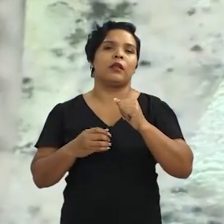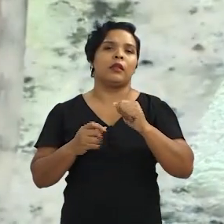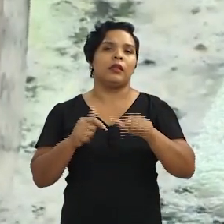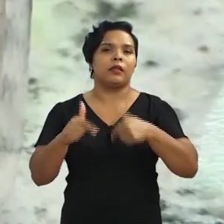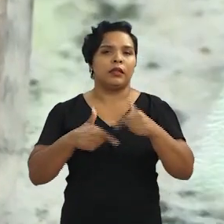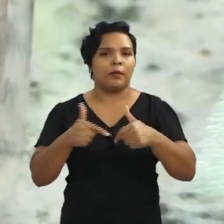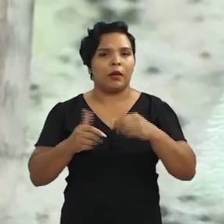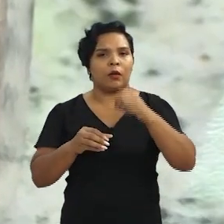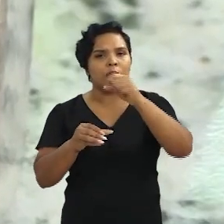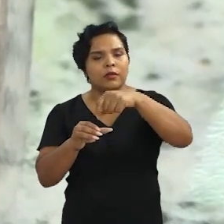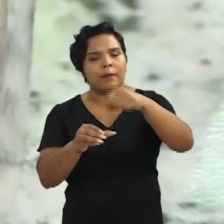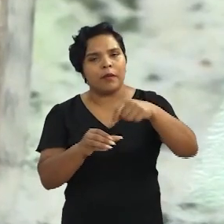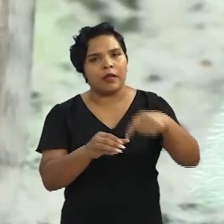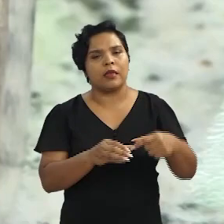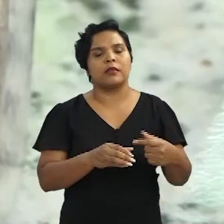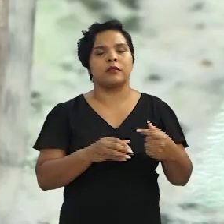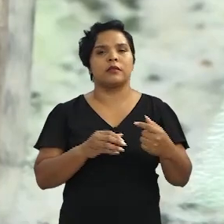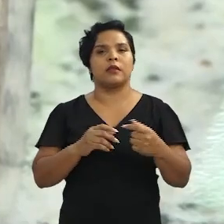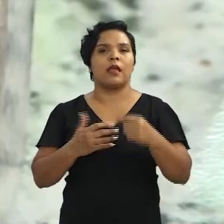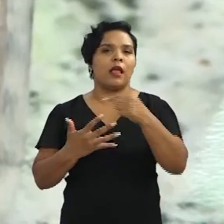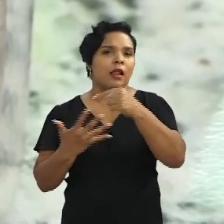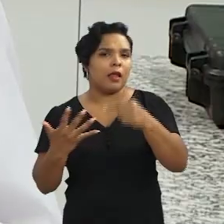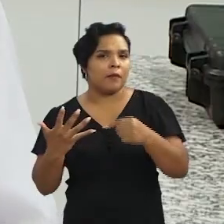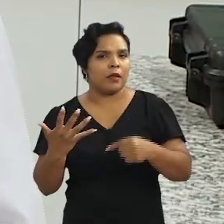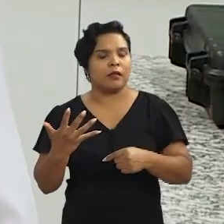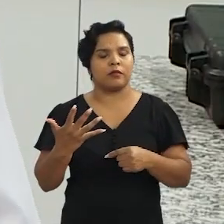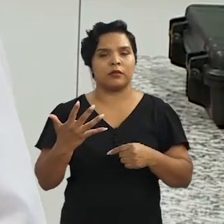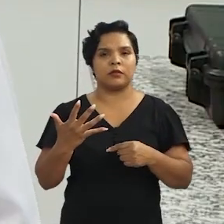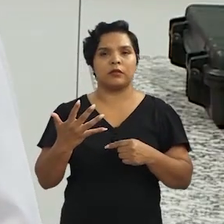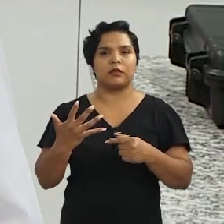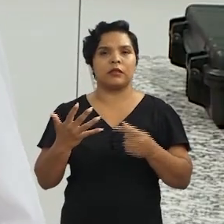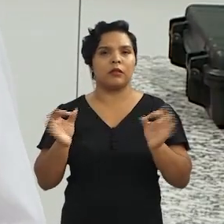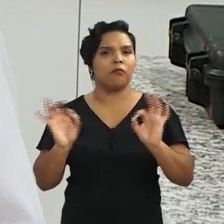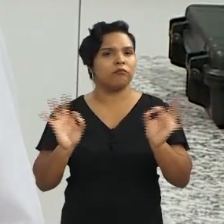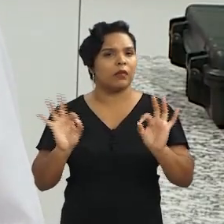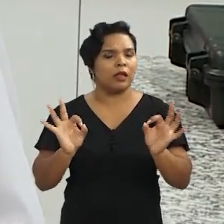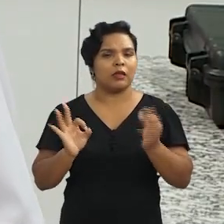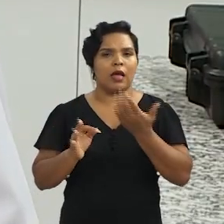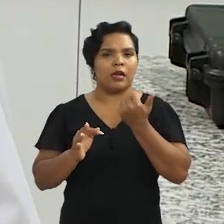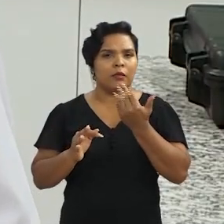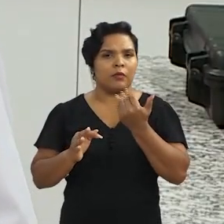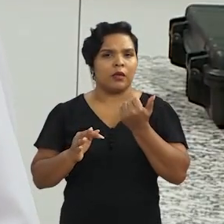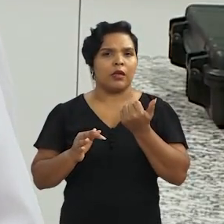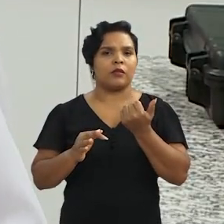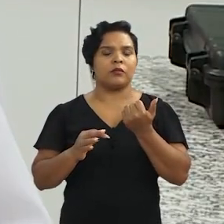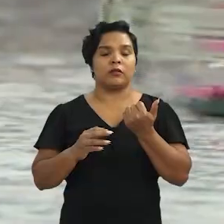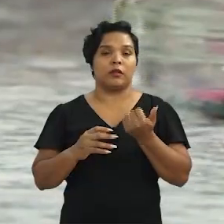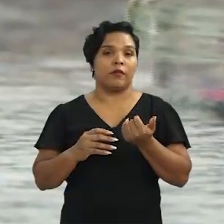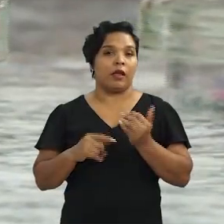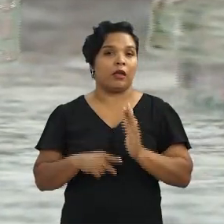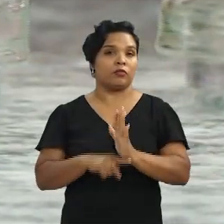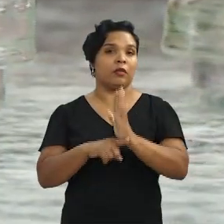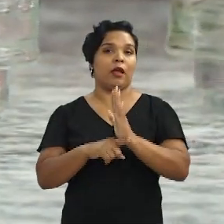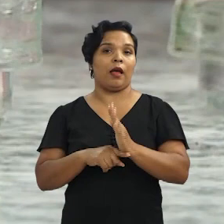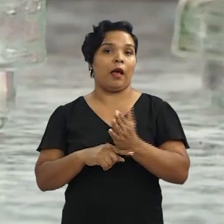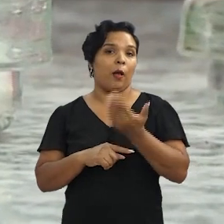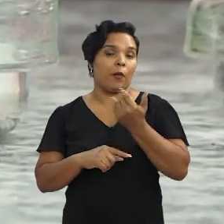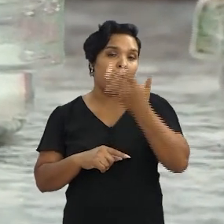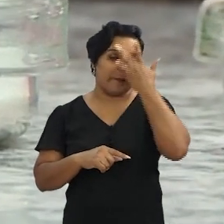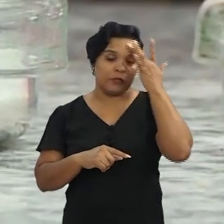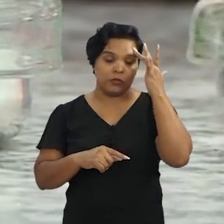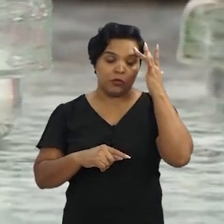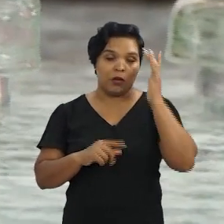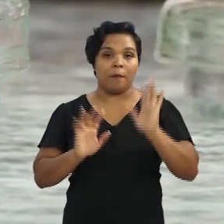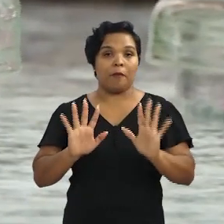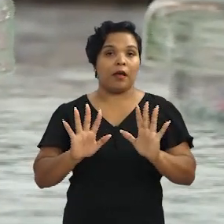com algas, que são elementos que não competem com um alimento que vai nutrir uma pessoa,